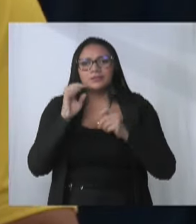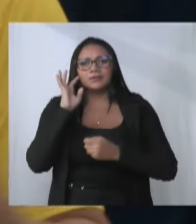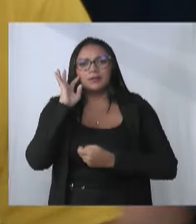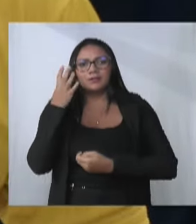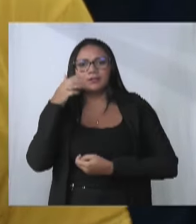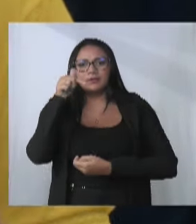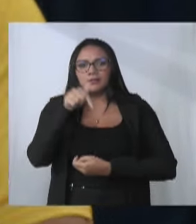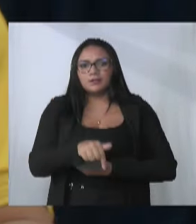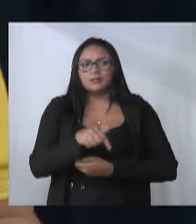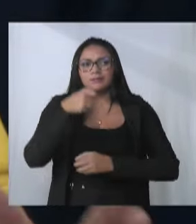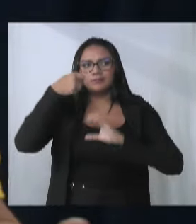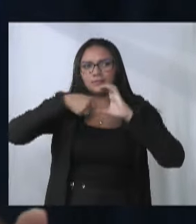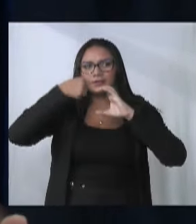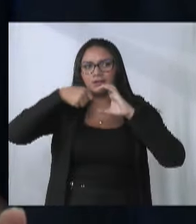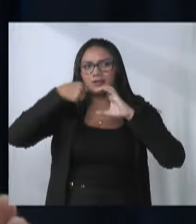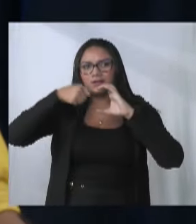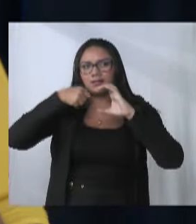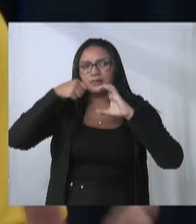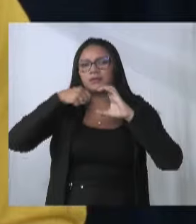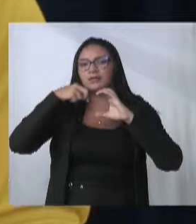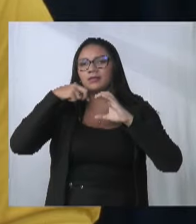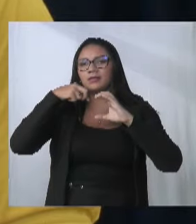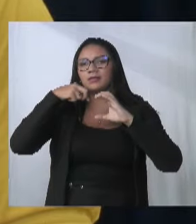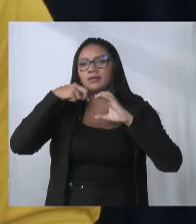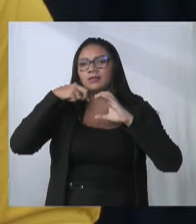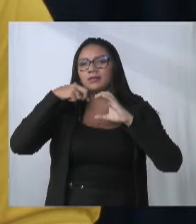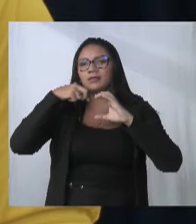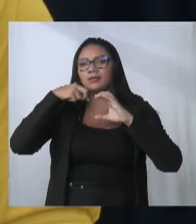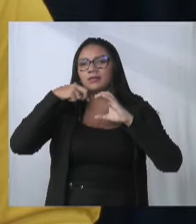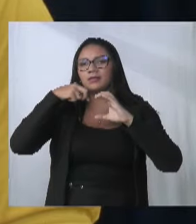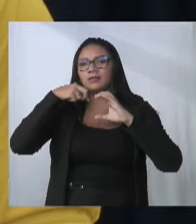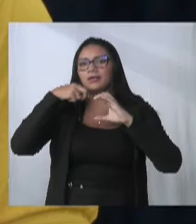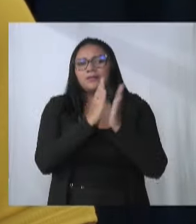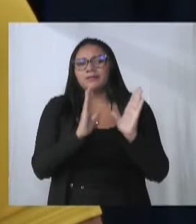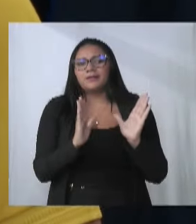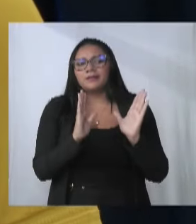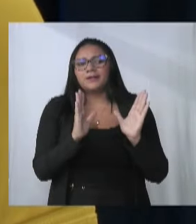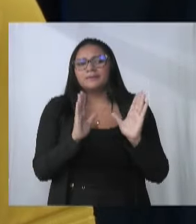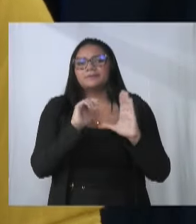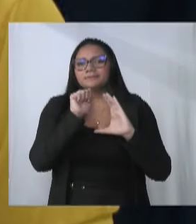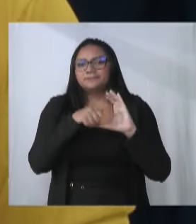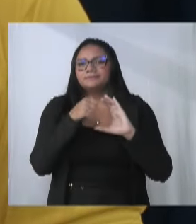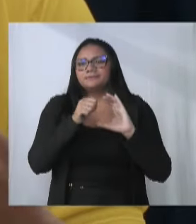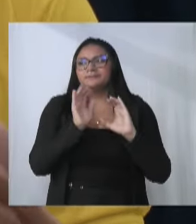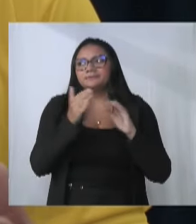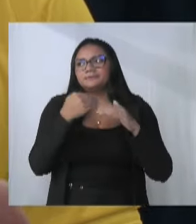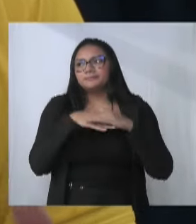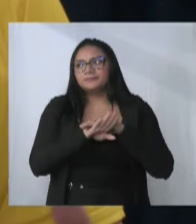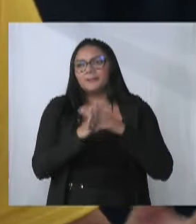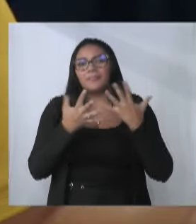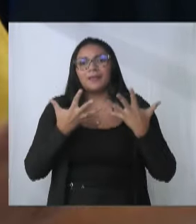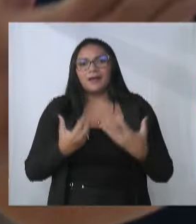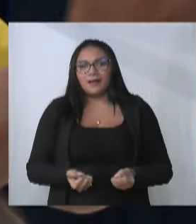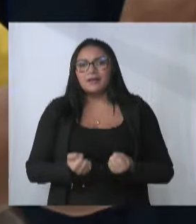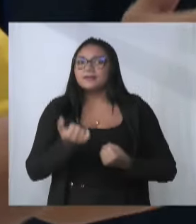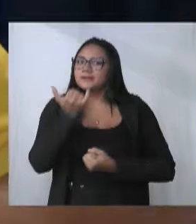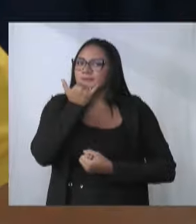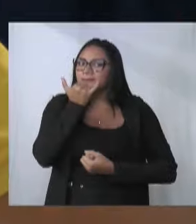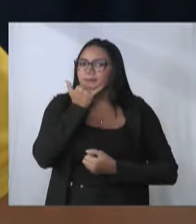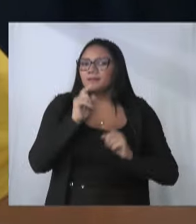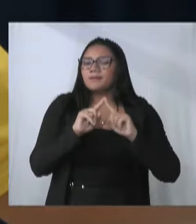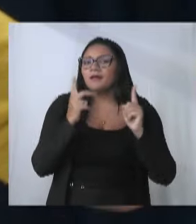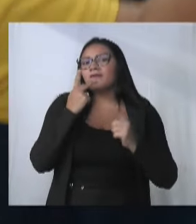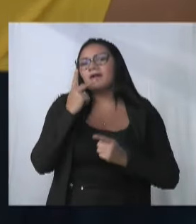se grava, eu acho é desmanchar aquilo que foi feito. Então, aceito sua desculpa, mas dizer, assim como o